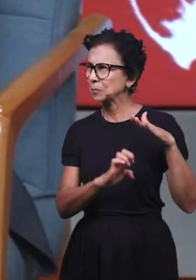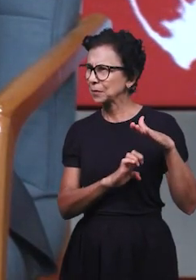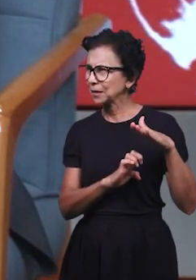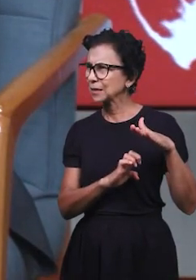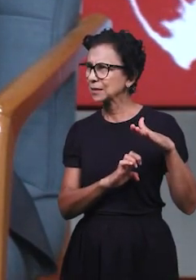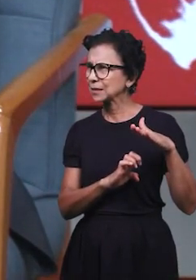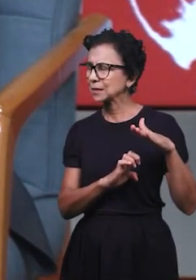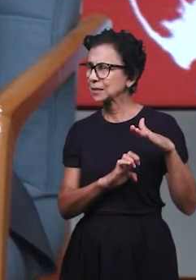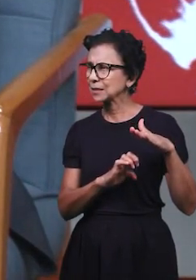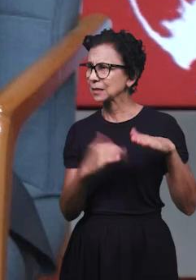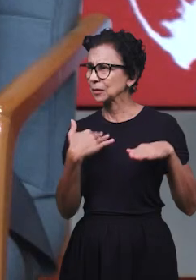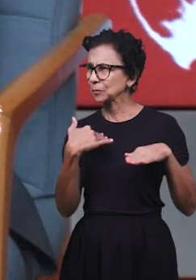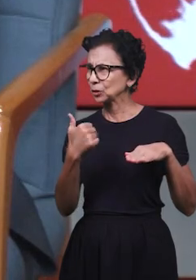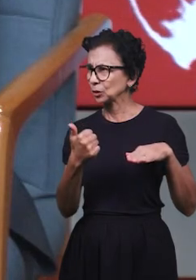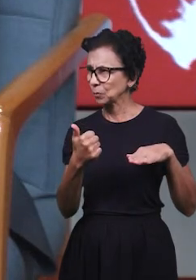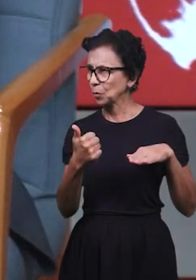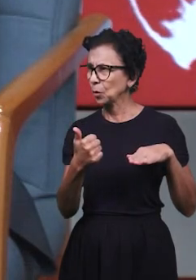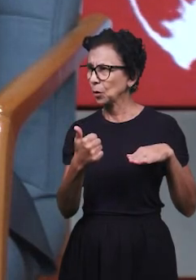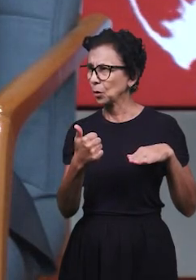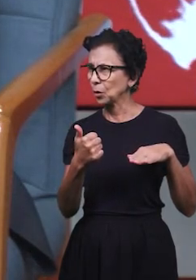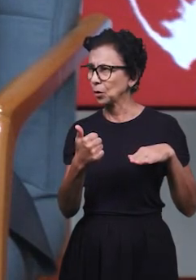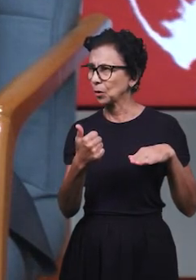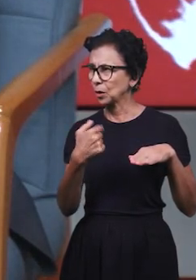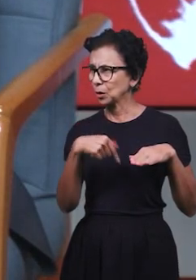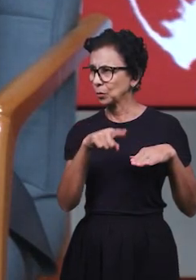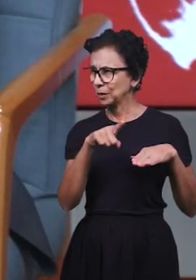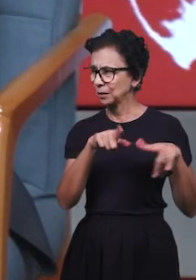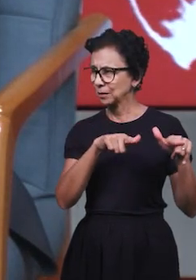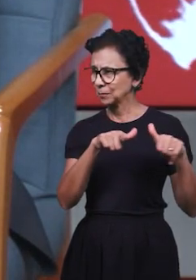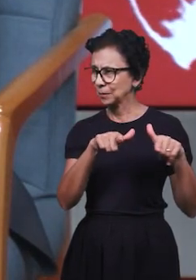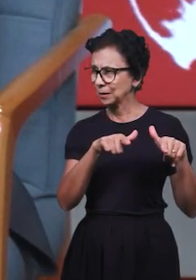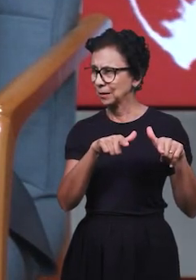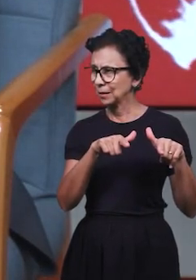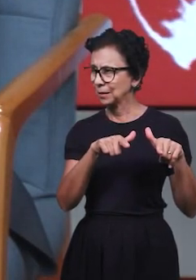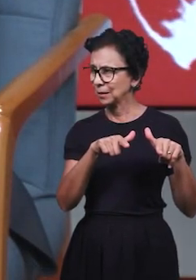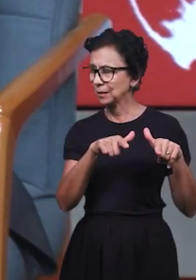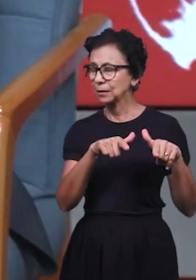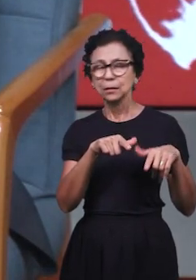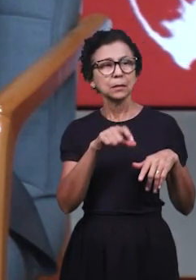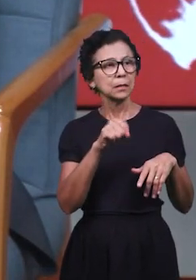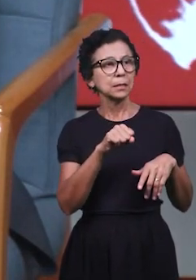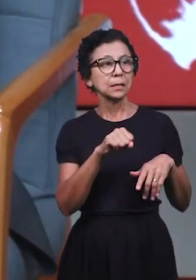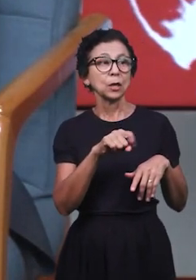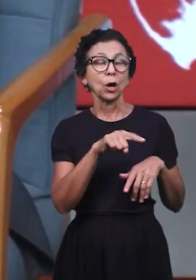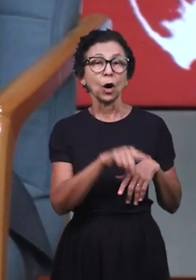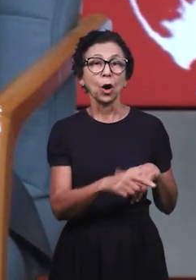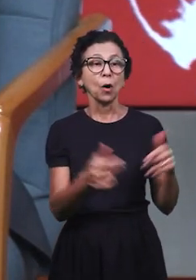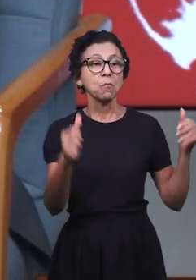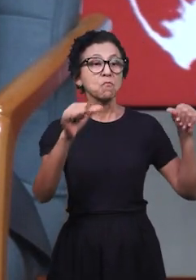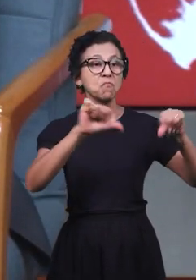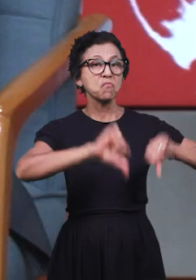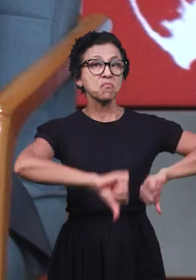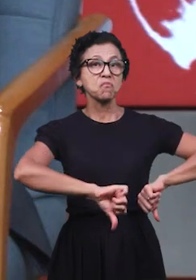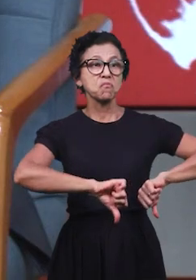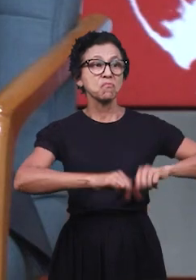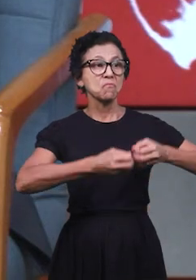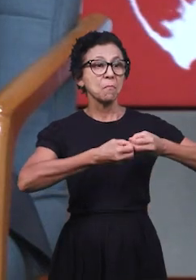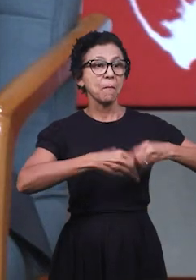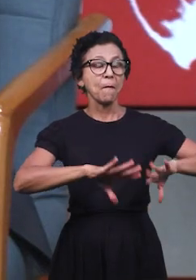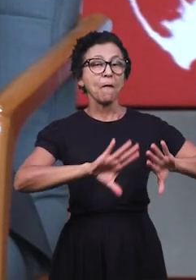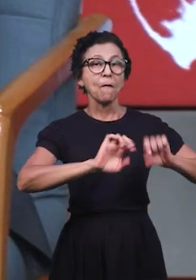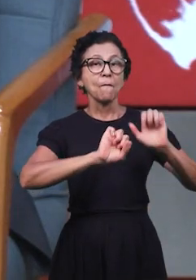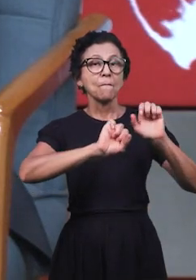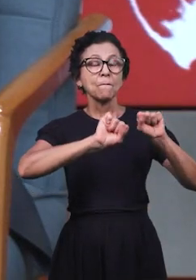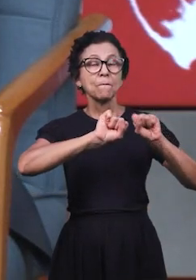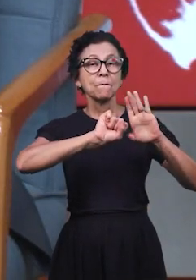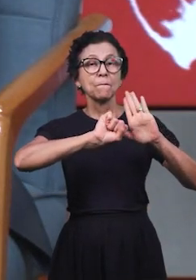pensei em ir para lá? Eu falei, sim, o que houve? Aquela empresa faliu. Amadeu, que livramento